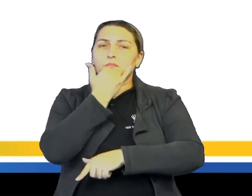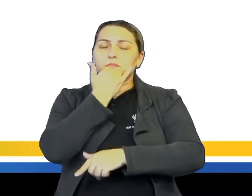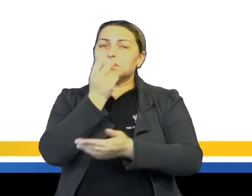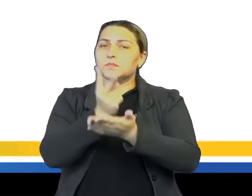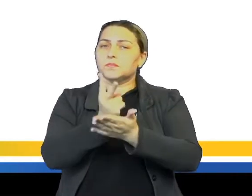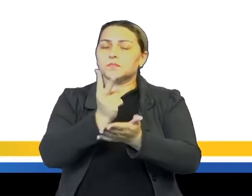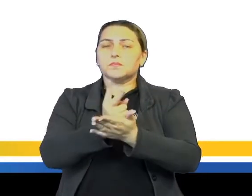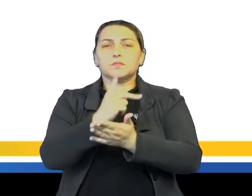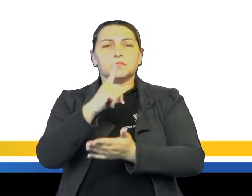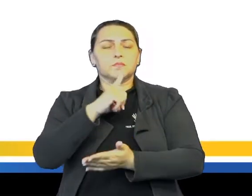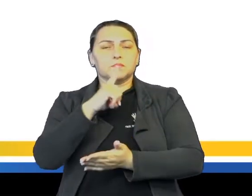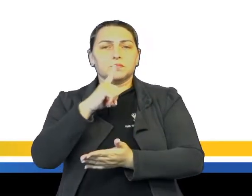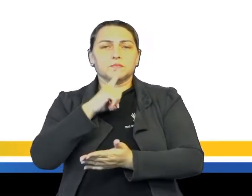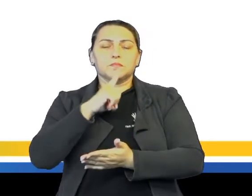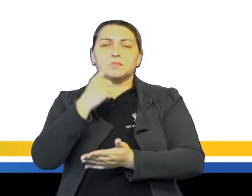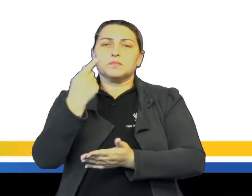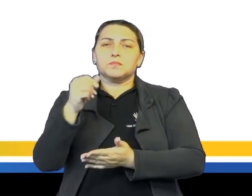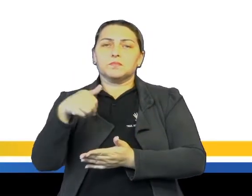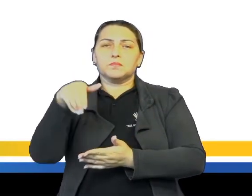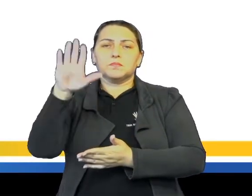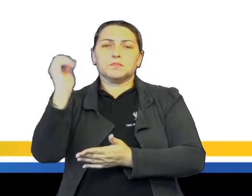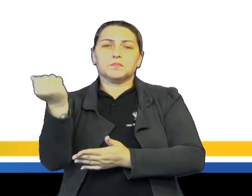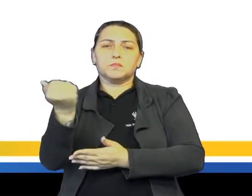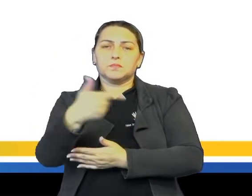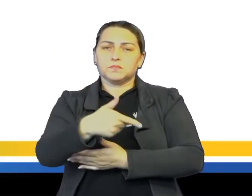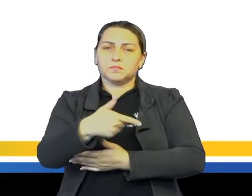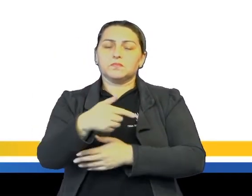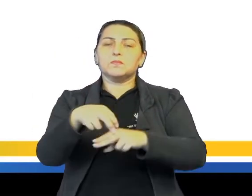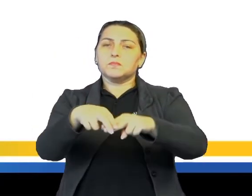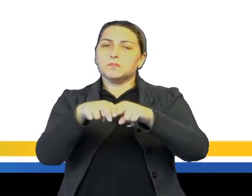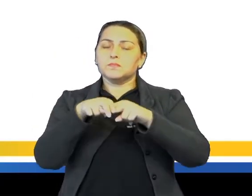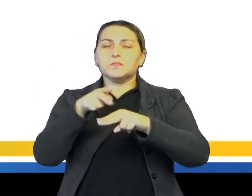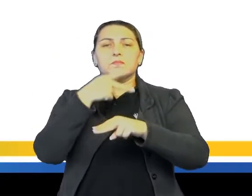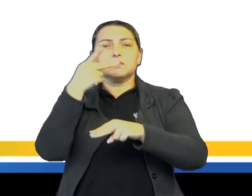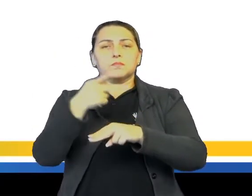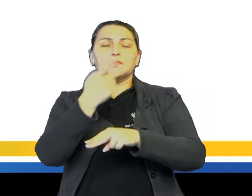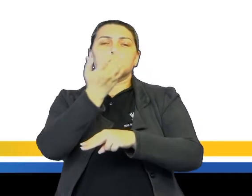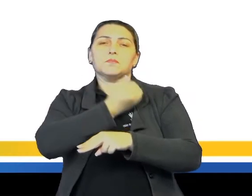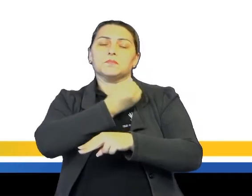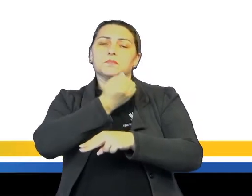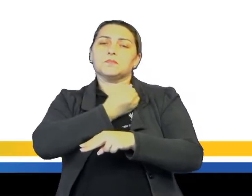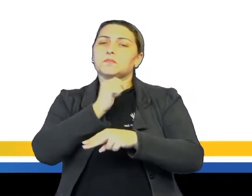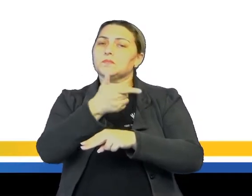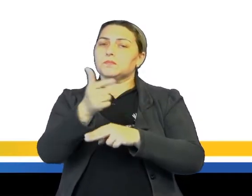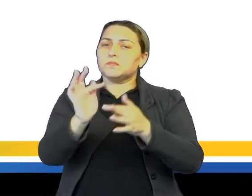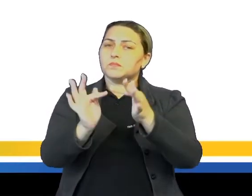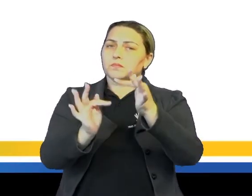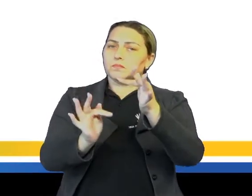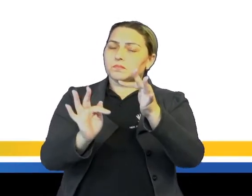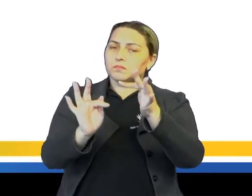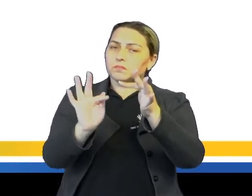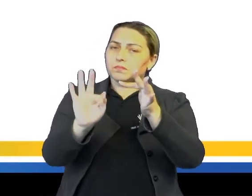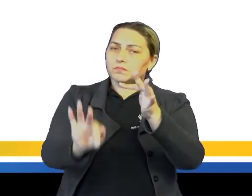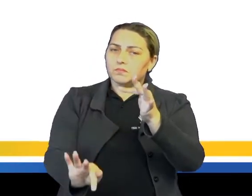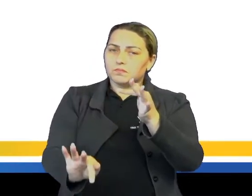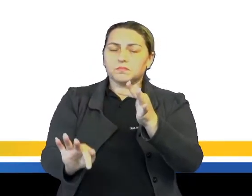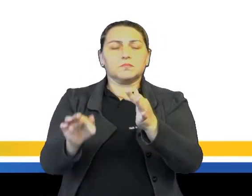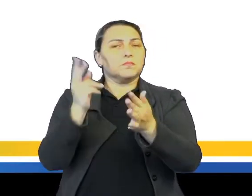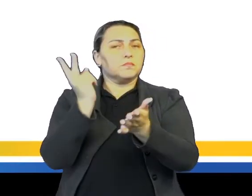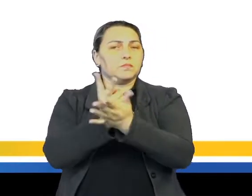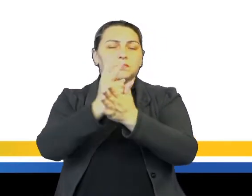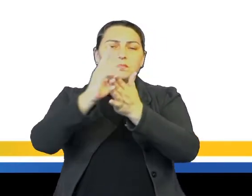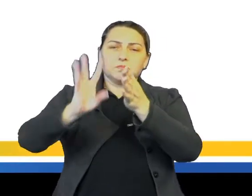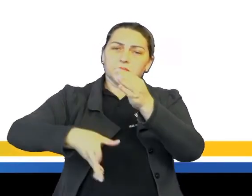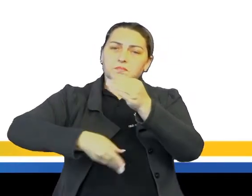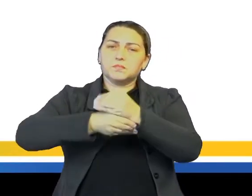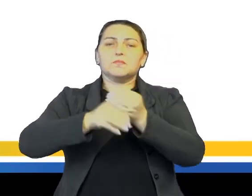sempre você vai ter um maior que o outro, e por isso dizemos que ele é infinito, porque você sempre pode adicionar